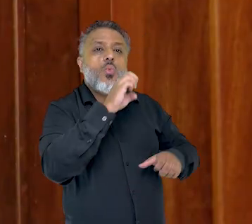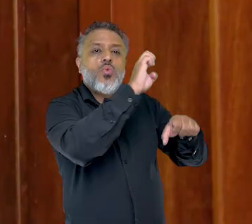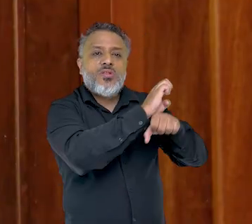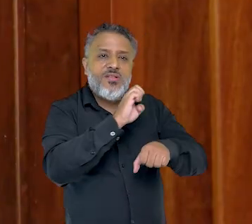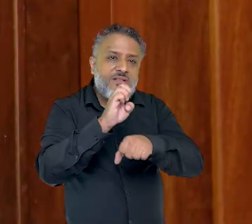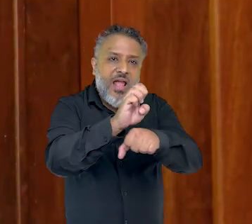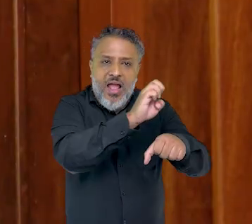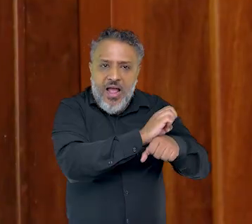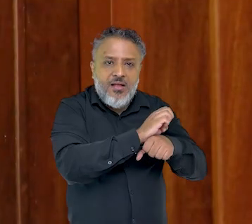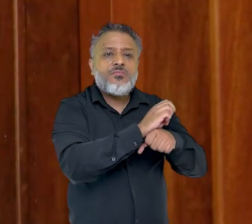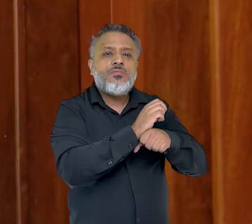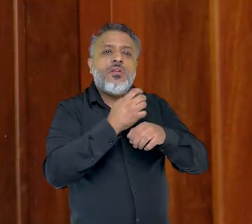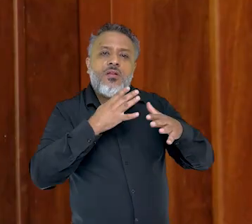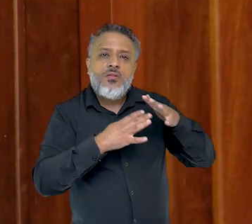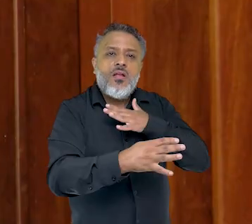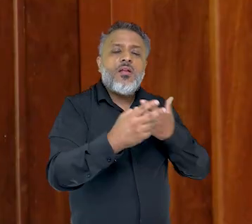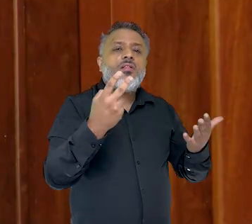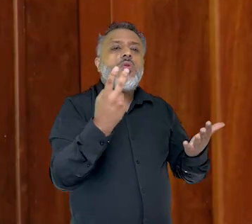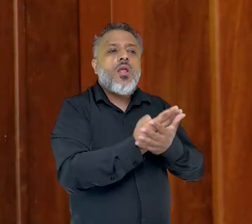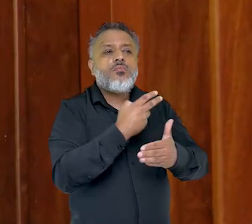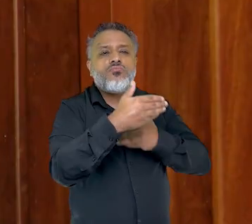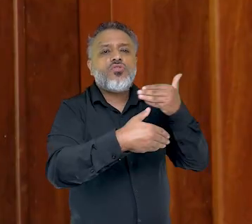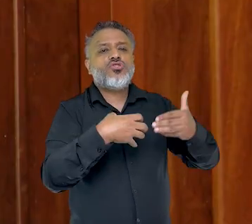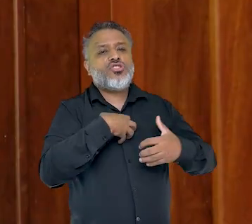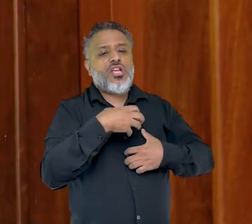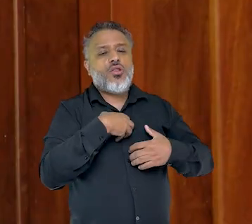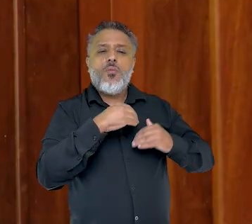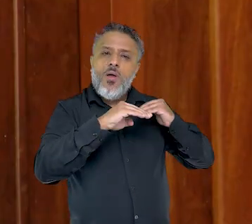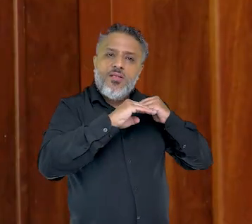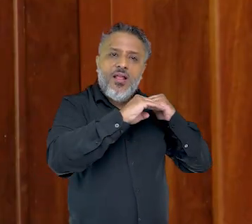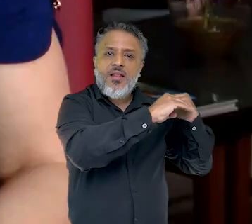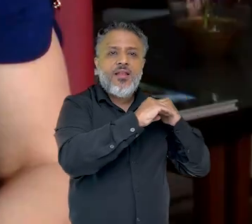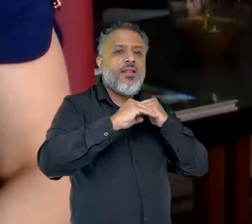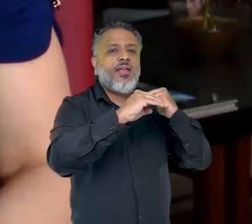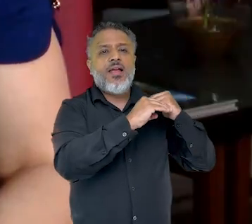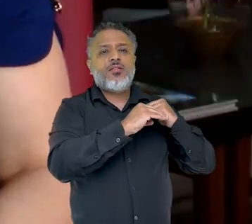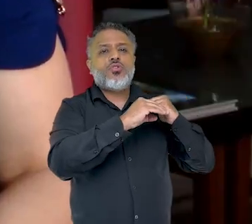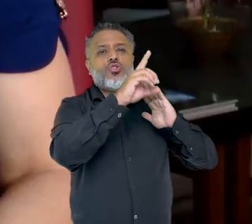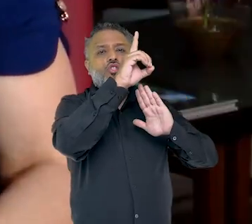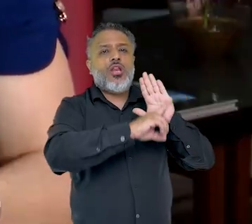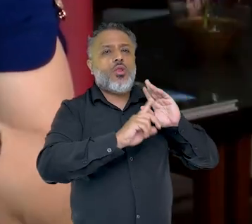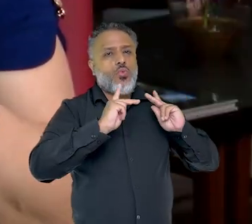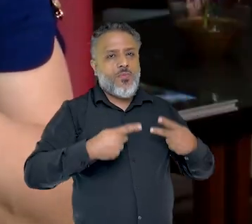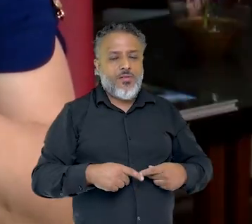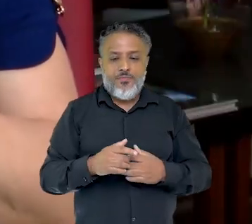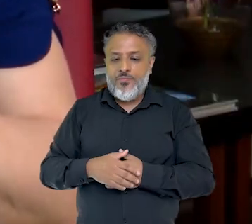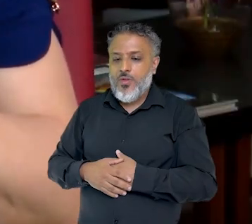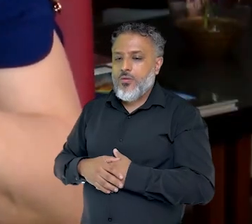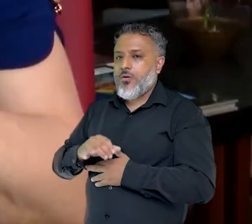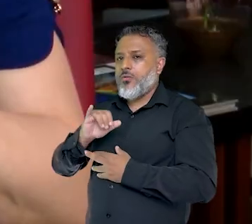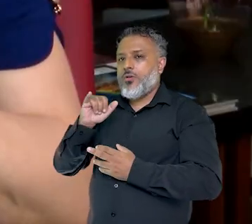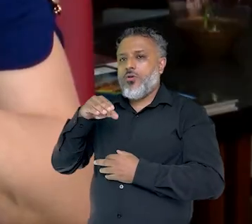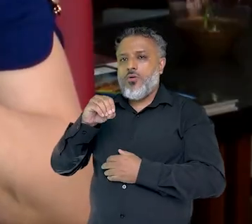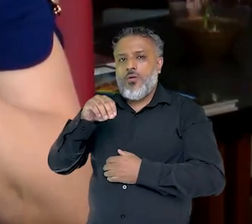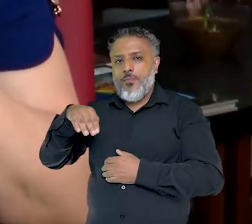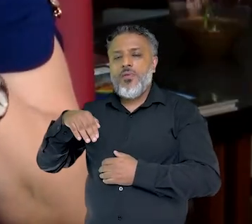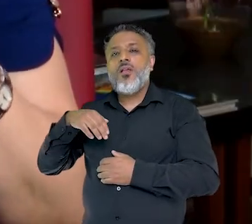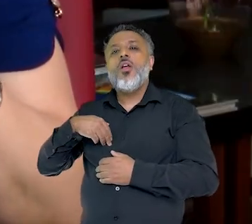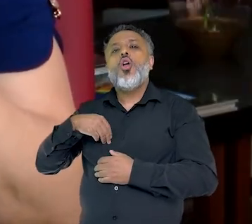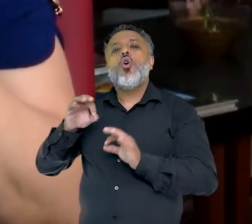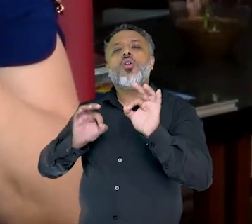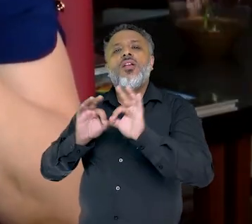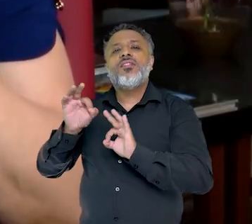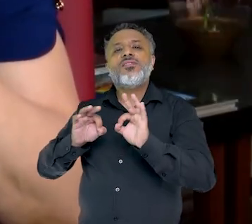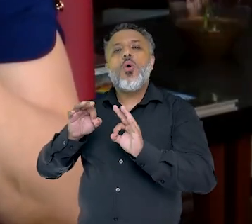lidem com a migração irregular de forma mais alinhada aos direitos humanos? A OIM, a Organização Internacional para Migrações,